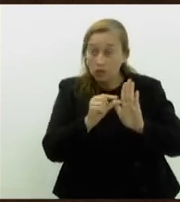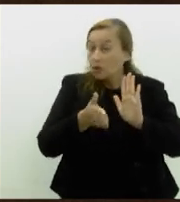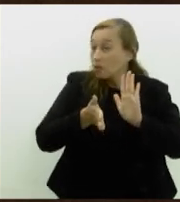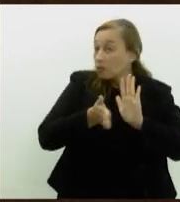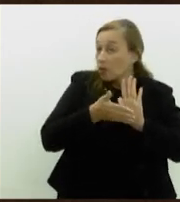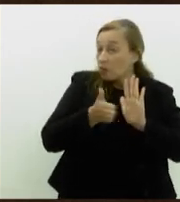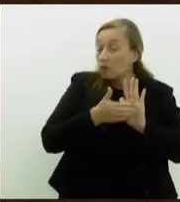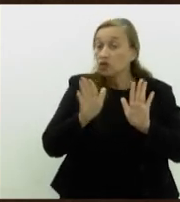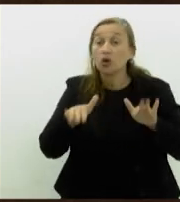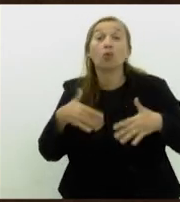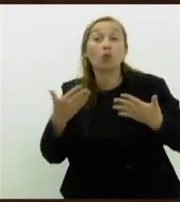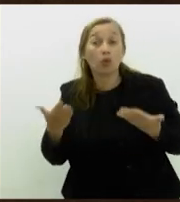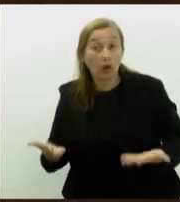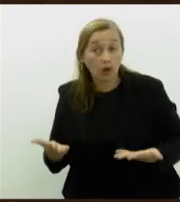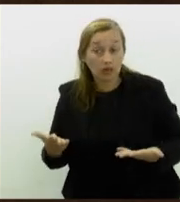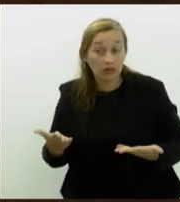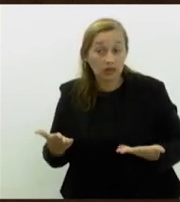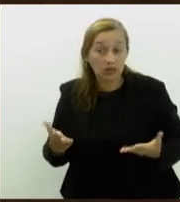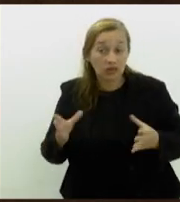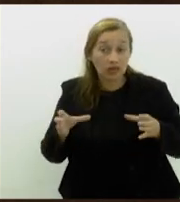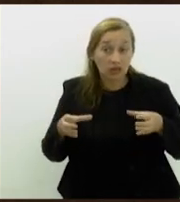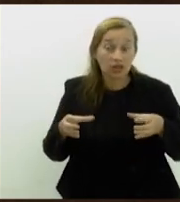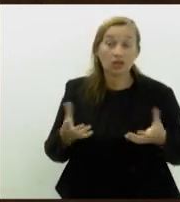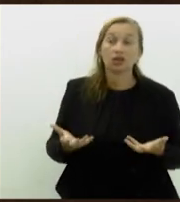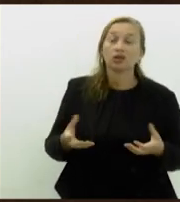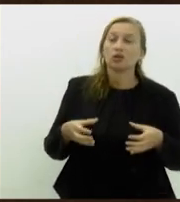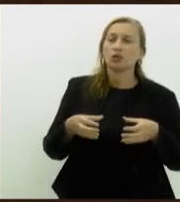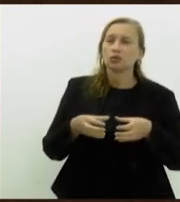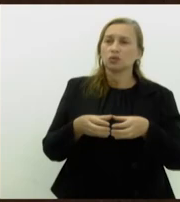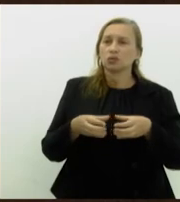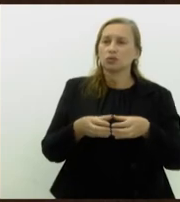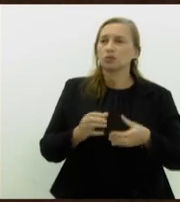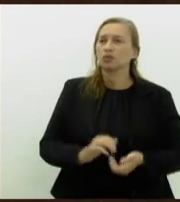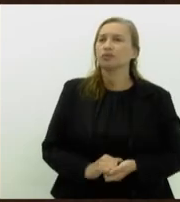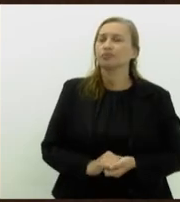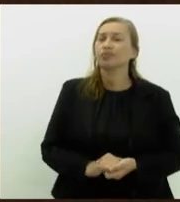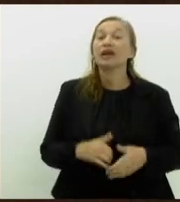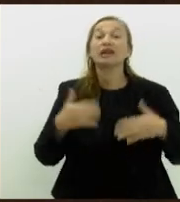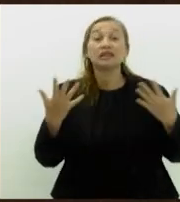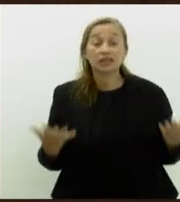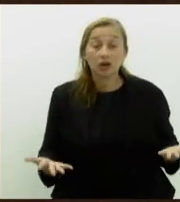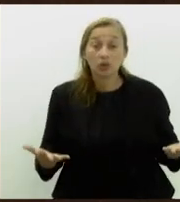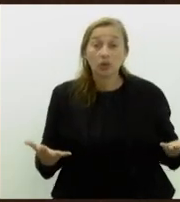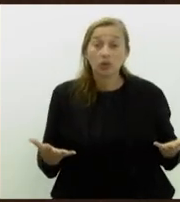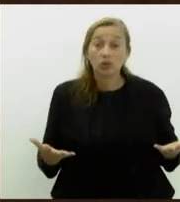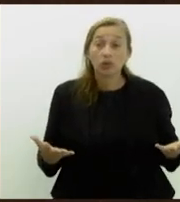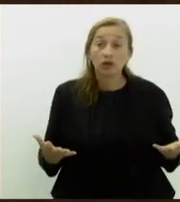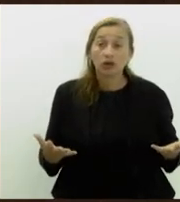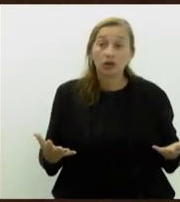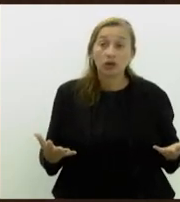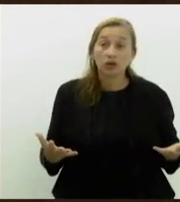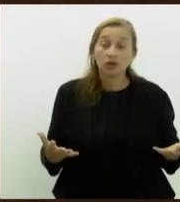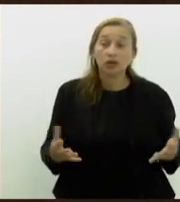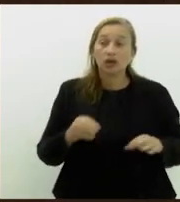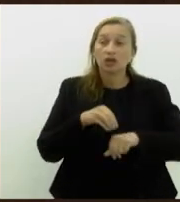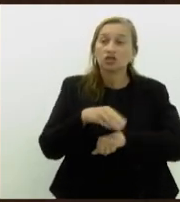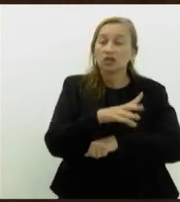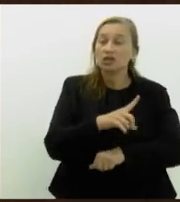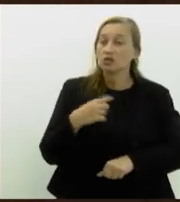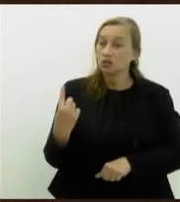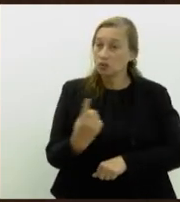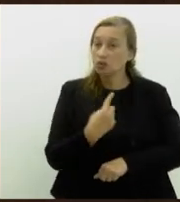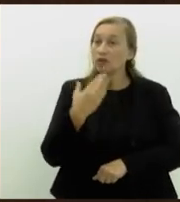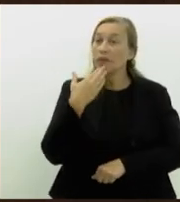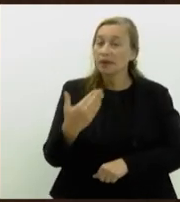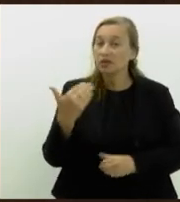qual seria exatamente essa faixa. Parabéns. Então, essa é a nossa indicação.